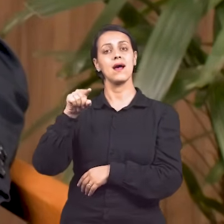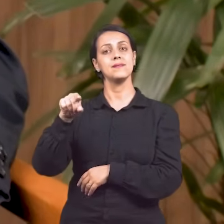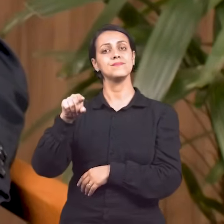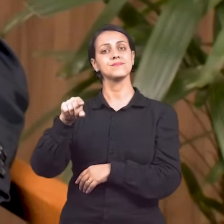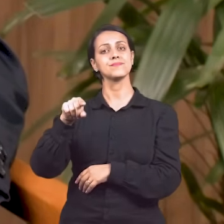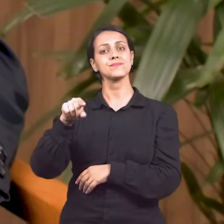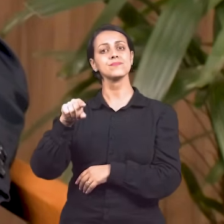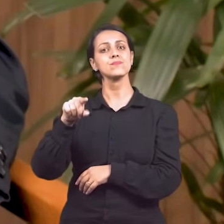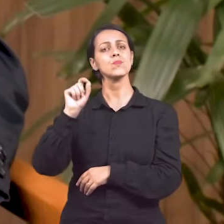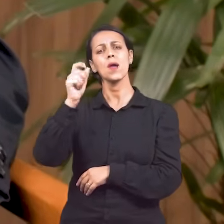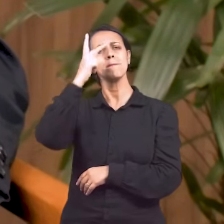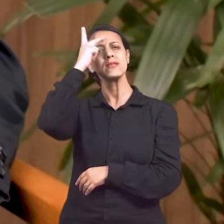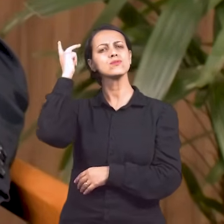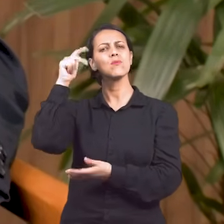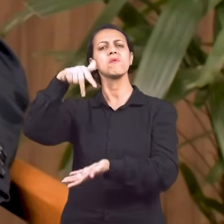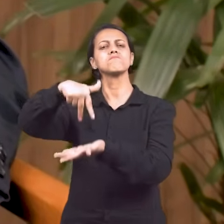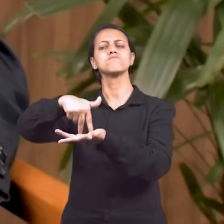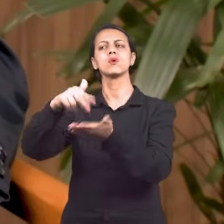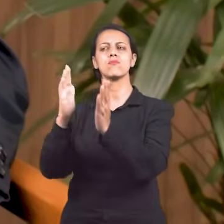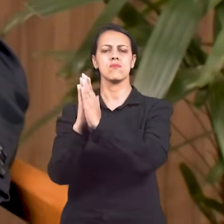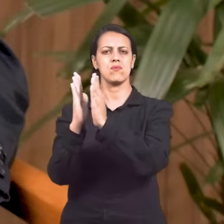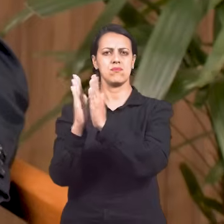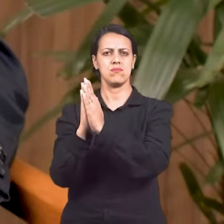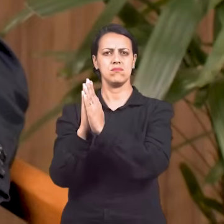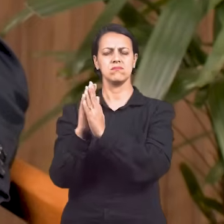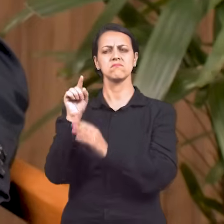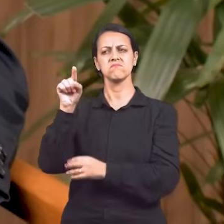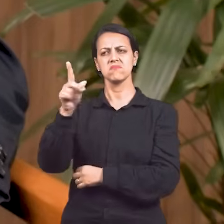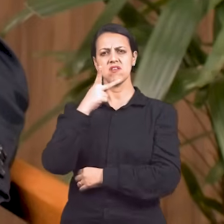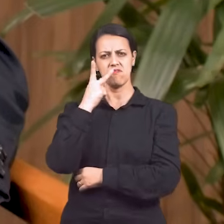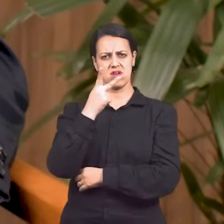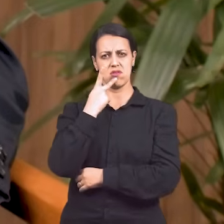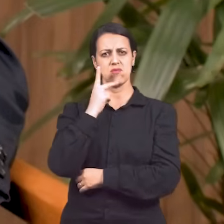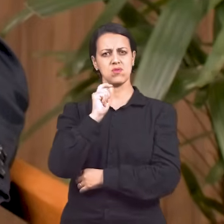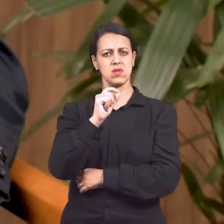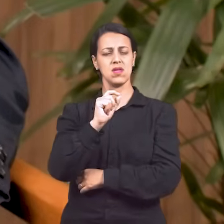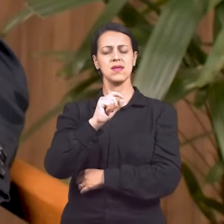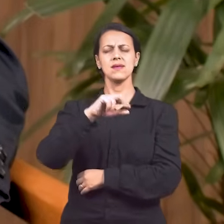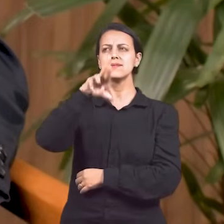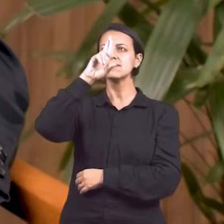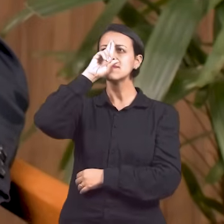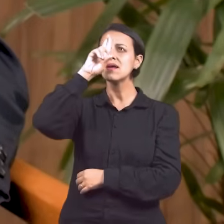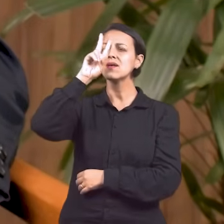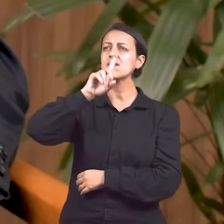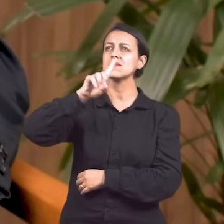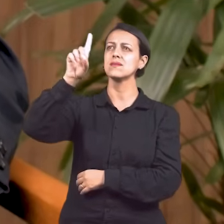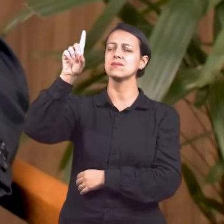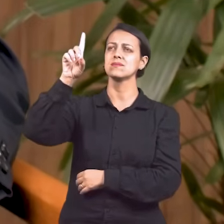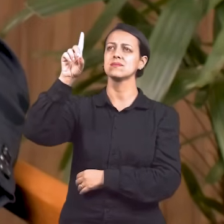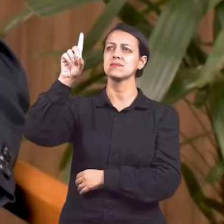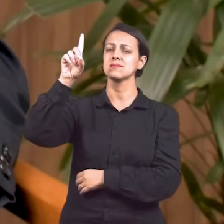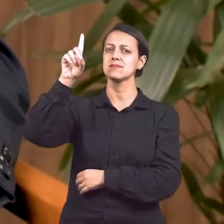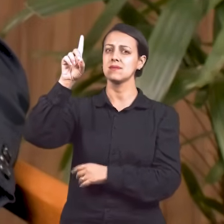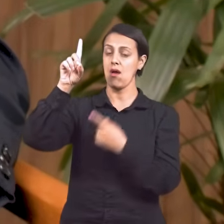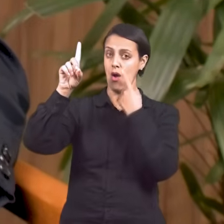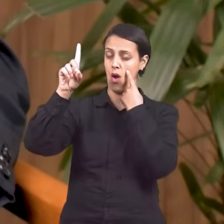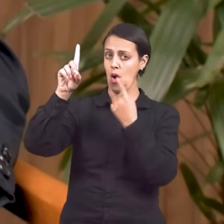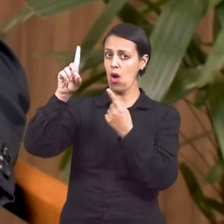dia, um irmão ele fez uma oração na madrugada. Ele falou assim, Senhor